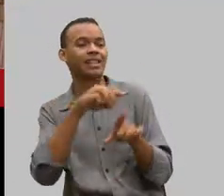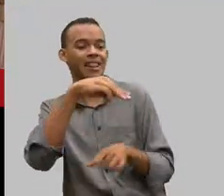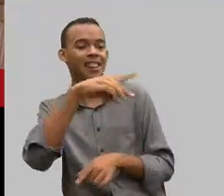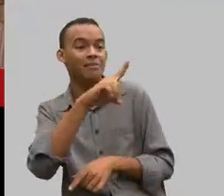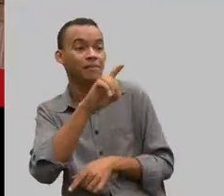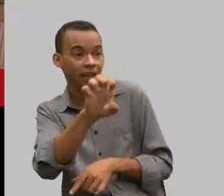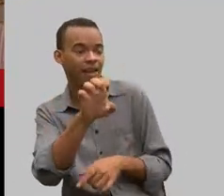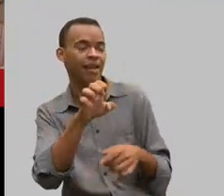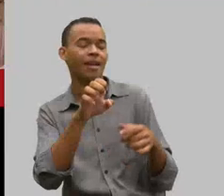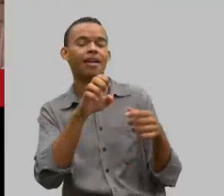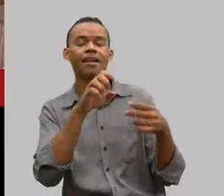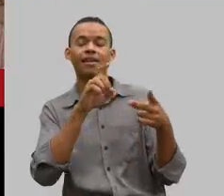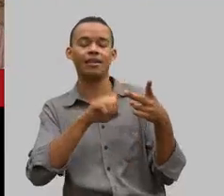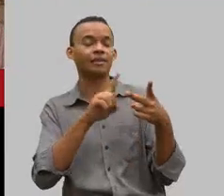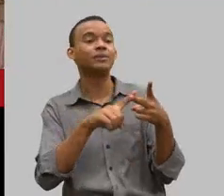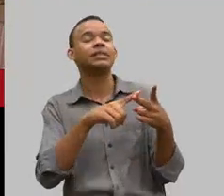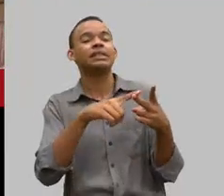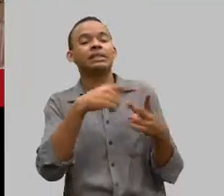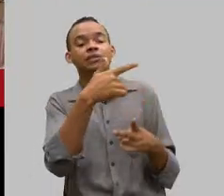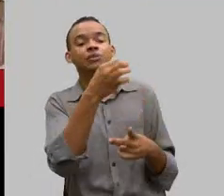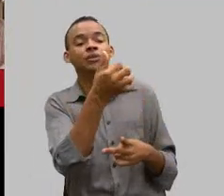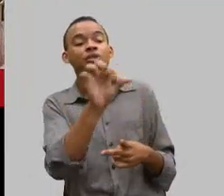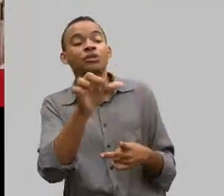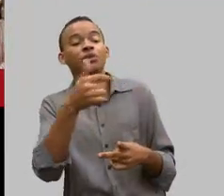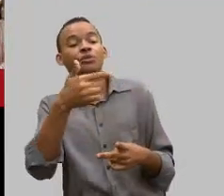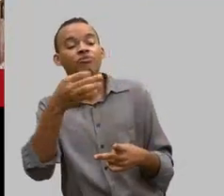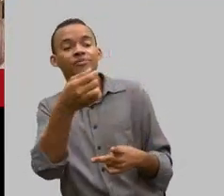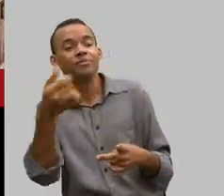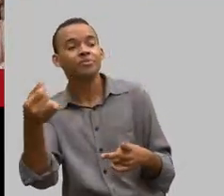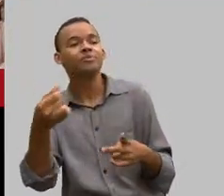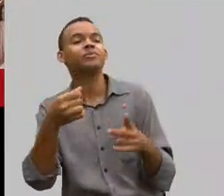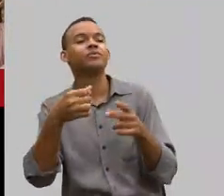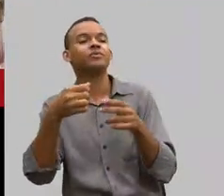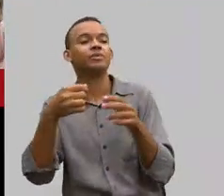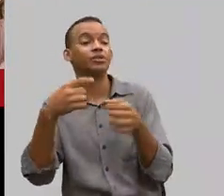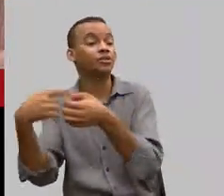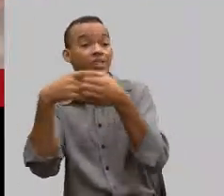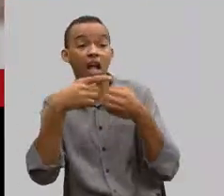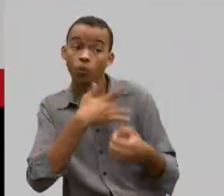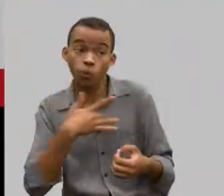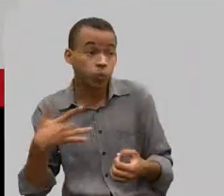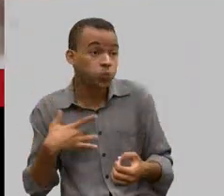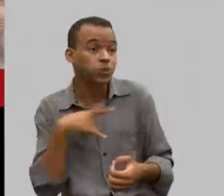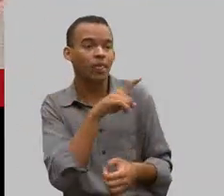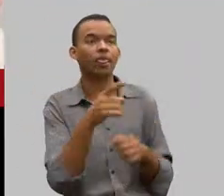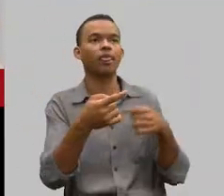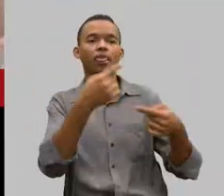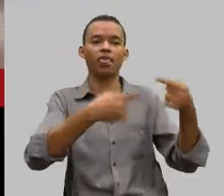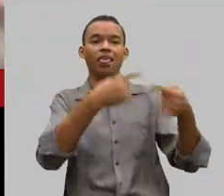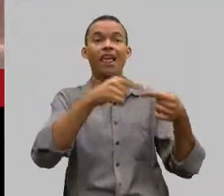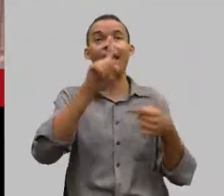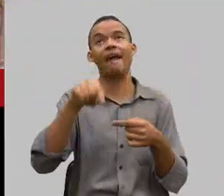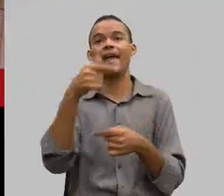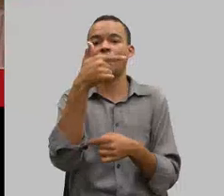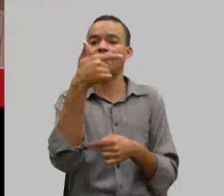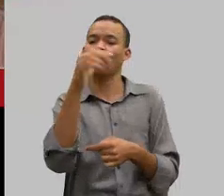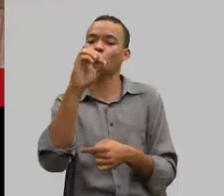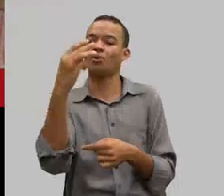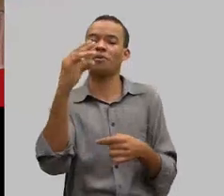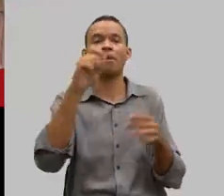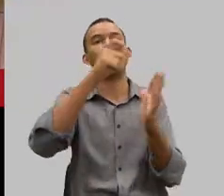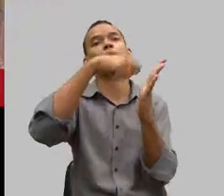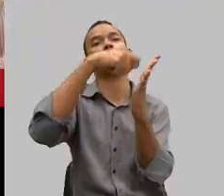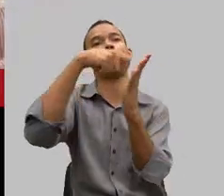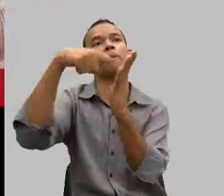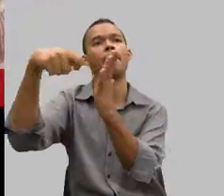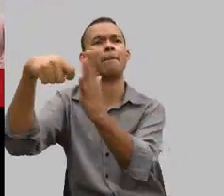dívida de 2019 2020 com os municípios em relação à saúde que vocês negociaram até 2030 Então o senhor traz todas as